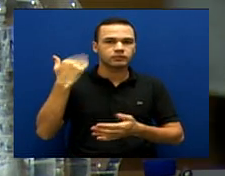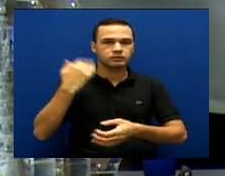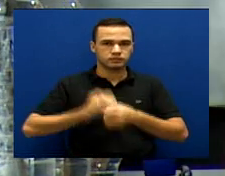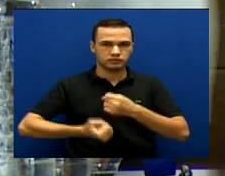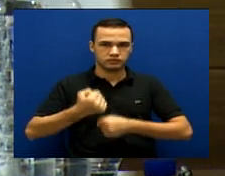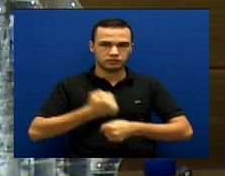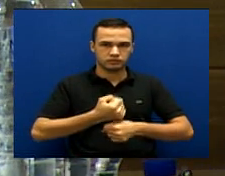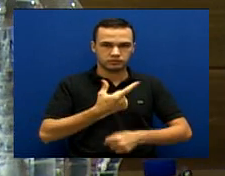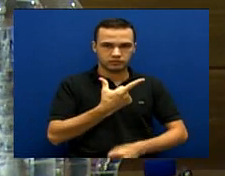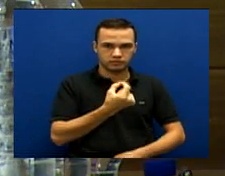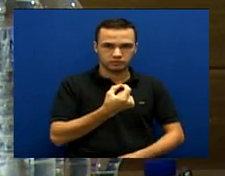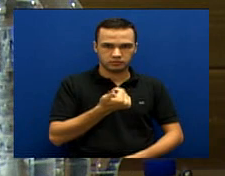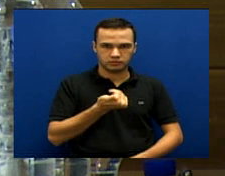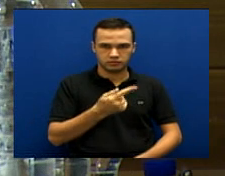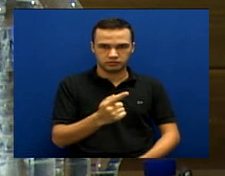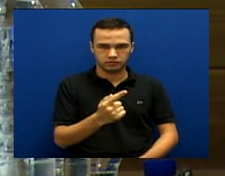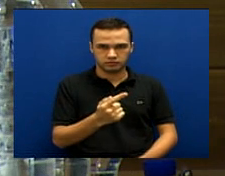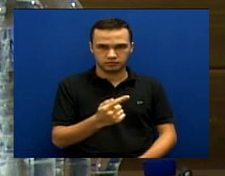2017